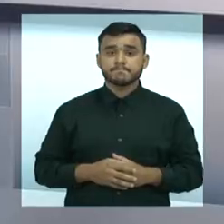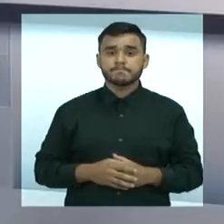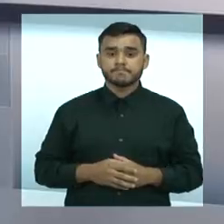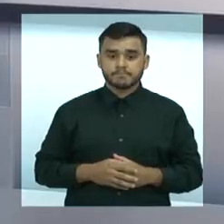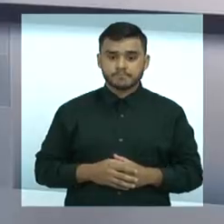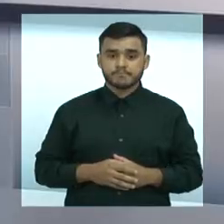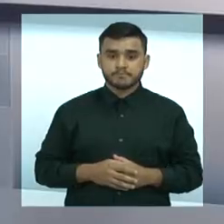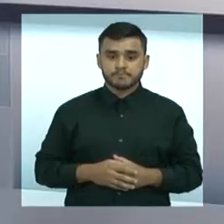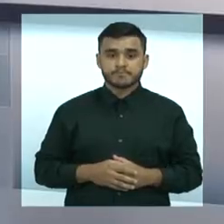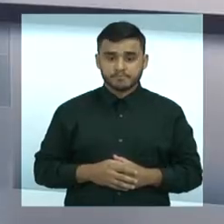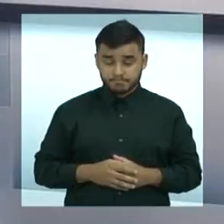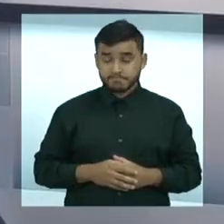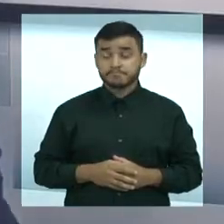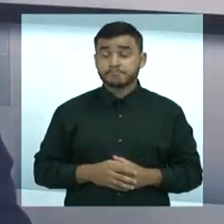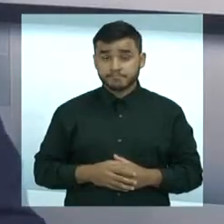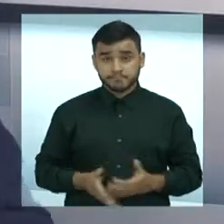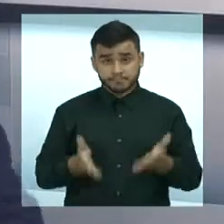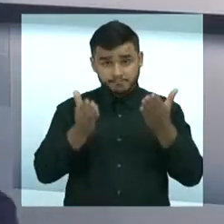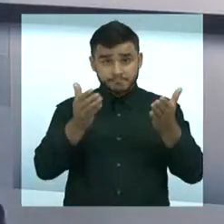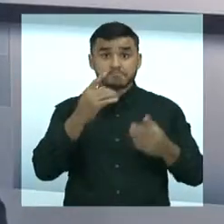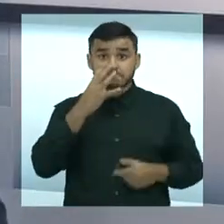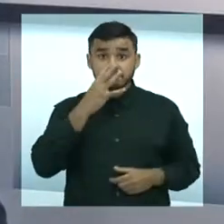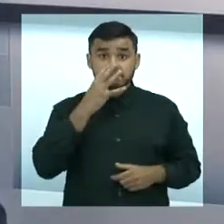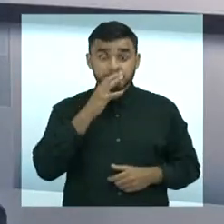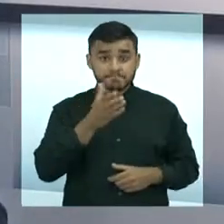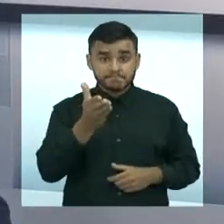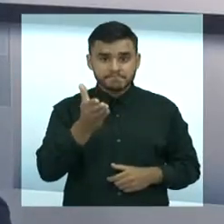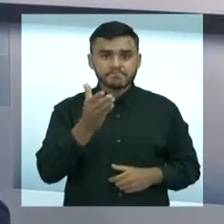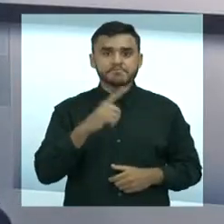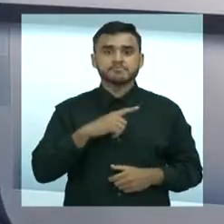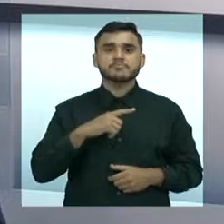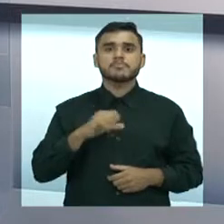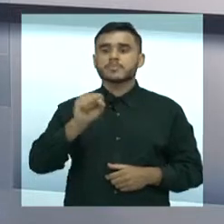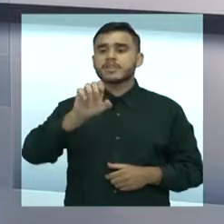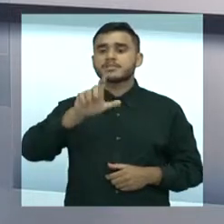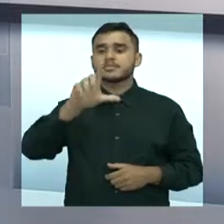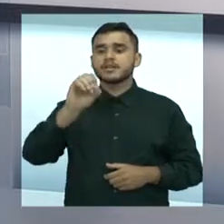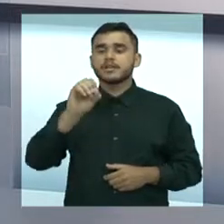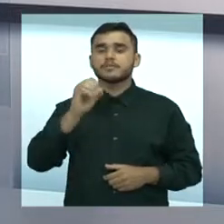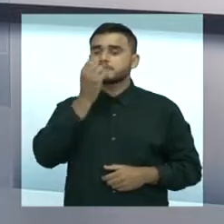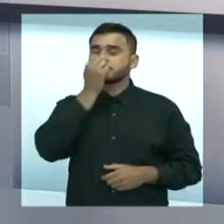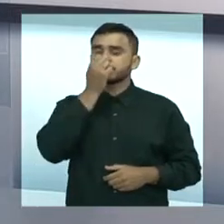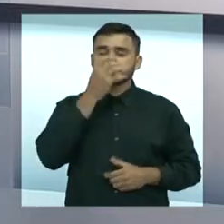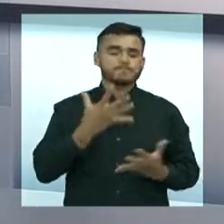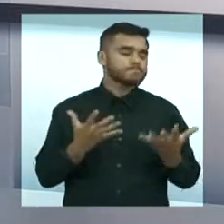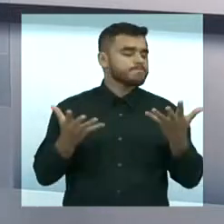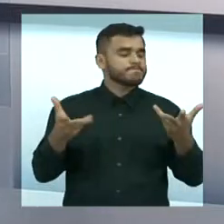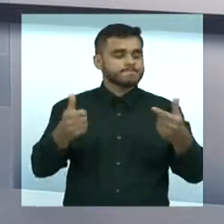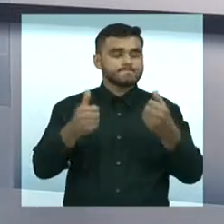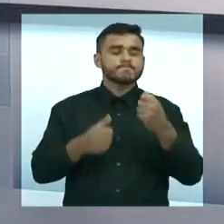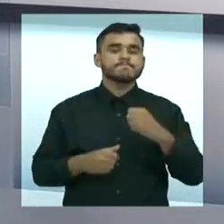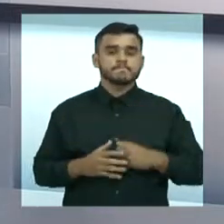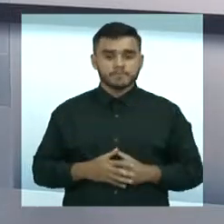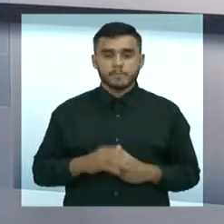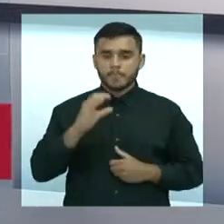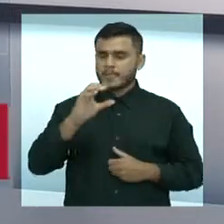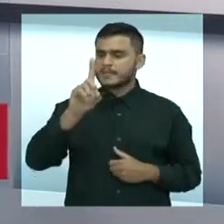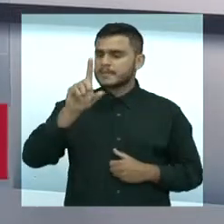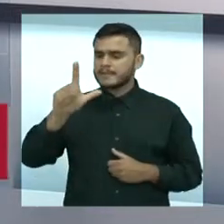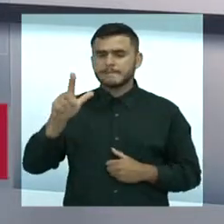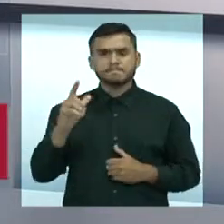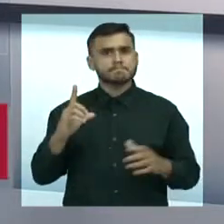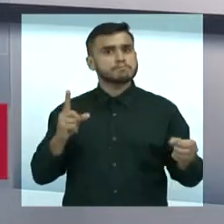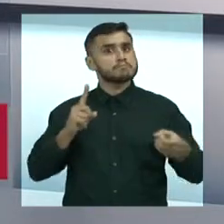Portanto, como você muito bem viu aí, aderiram ao selo Amigo da Criança e do Adolescente, a CDL, um